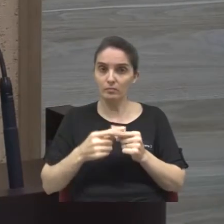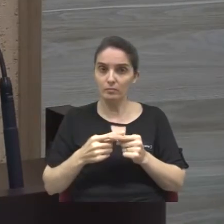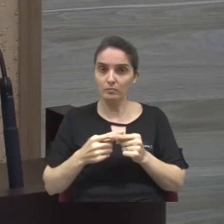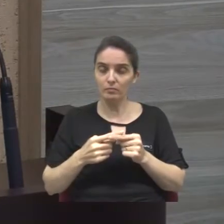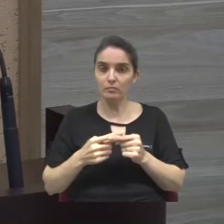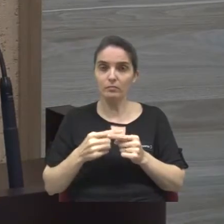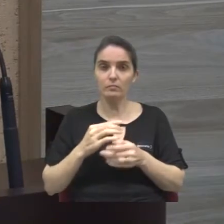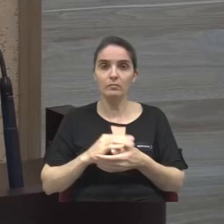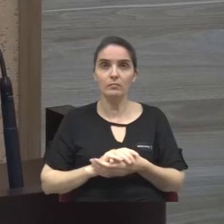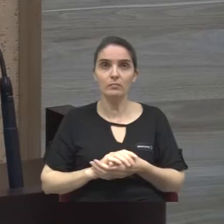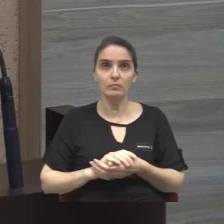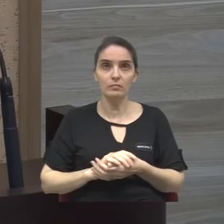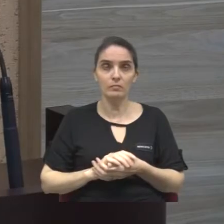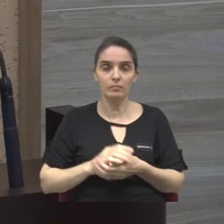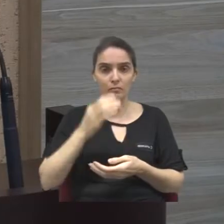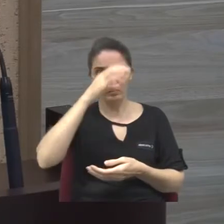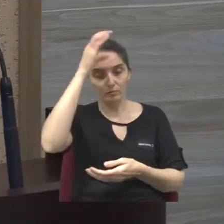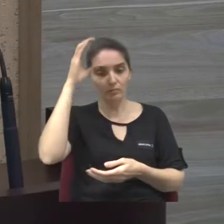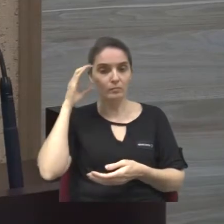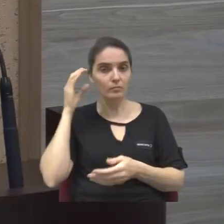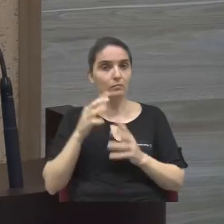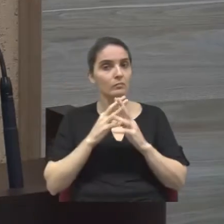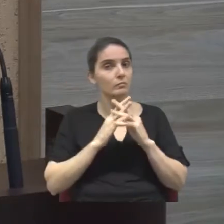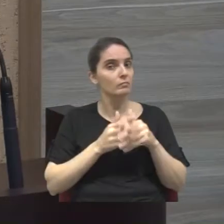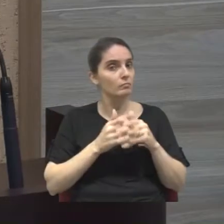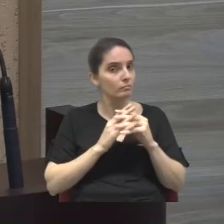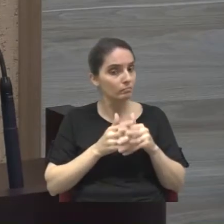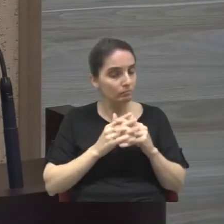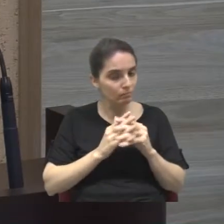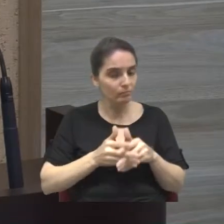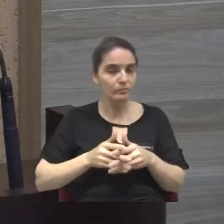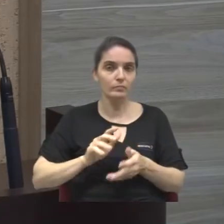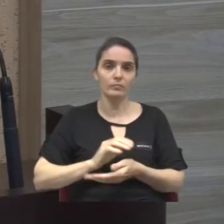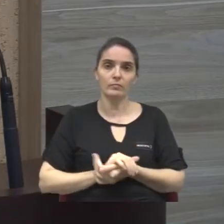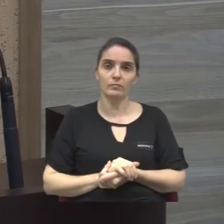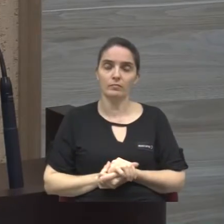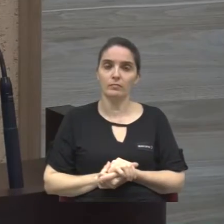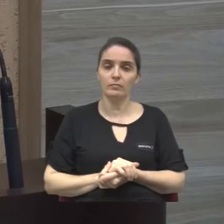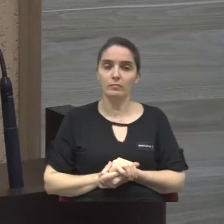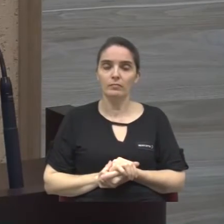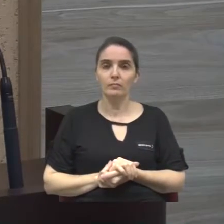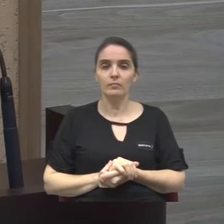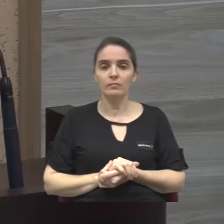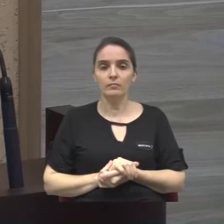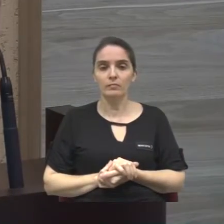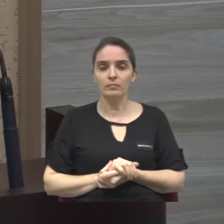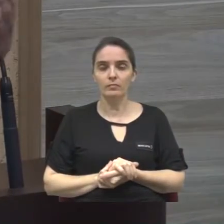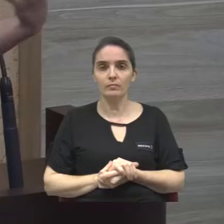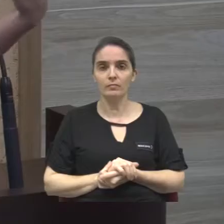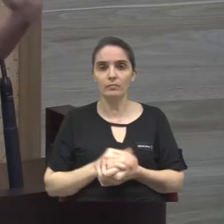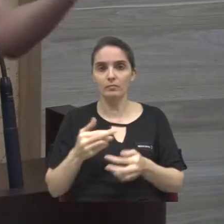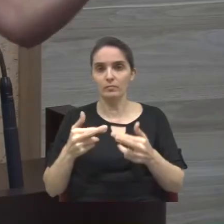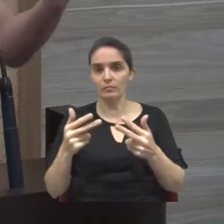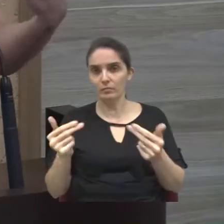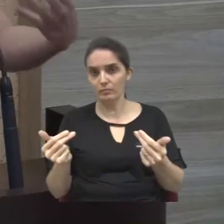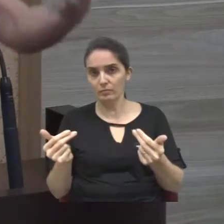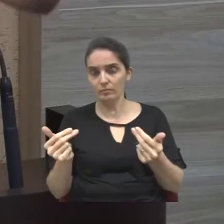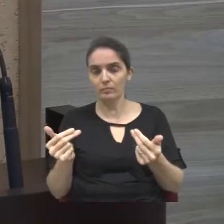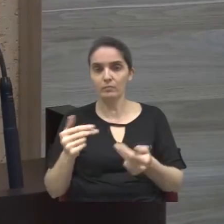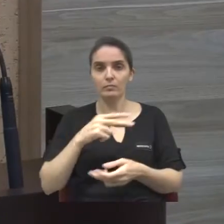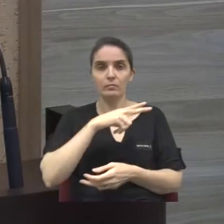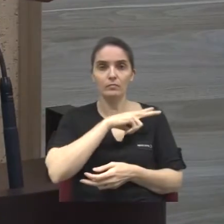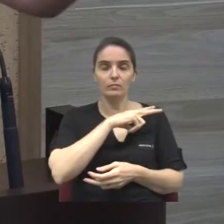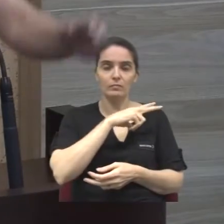cometi um grave erro, vereadora Érica. Confundi as relações pessoais que eu tinha na minha